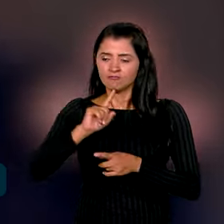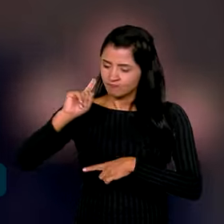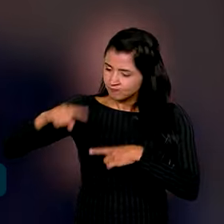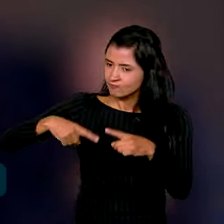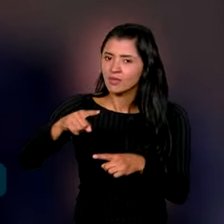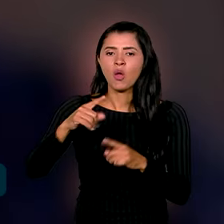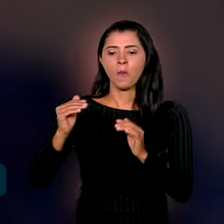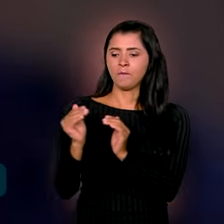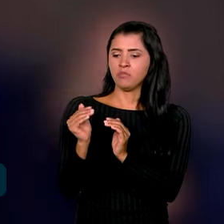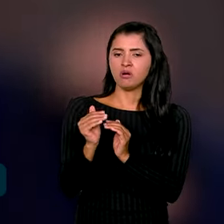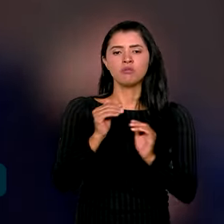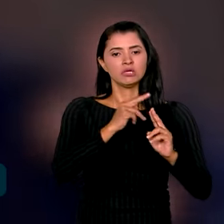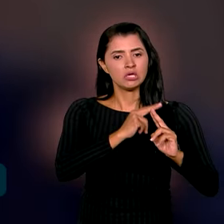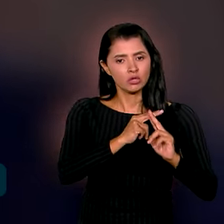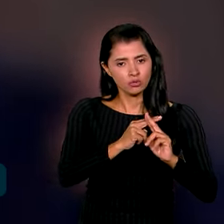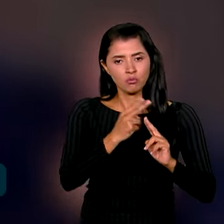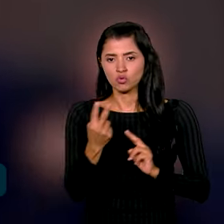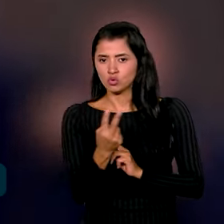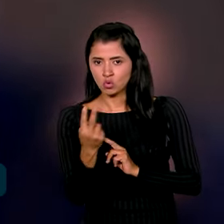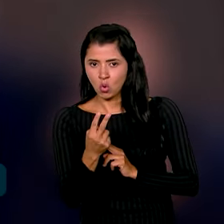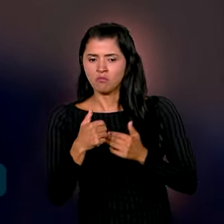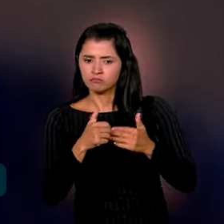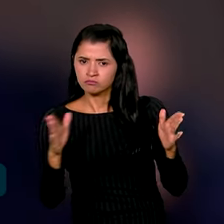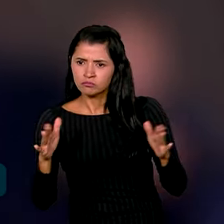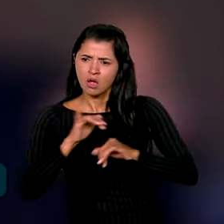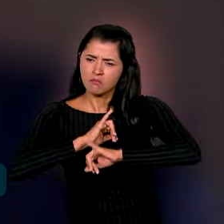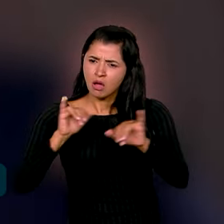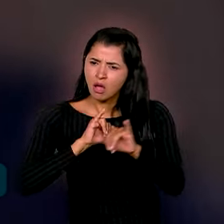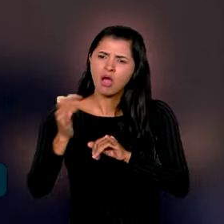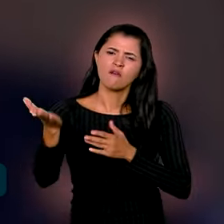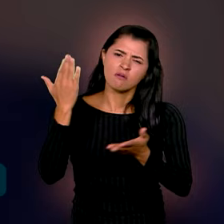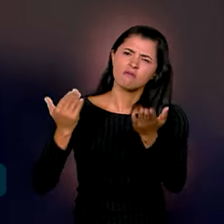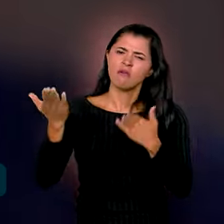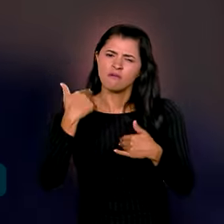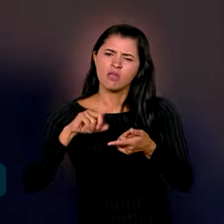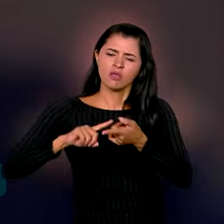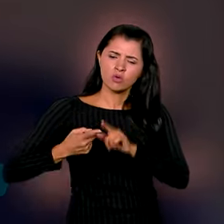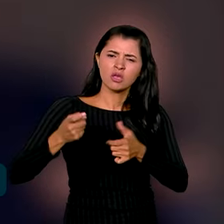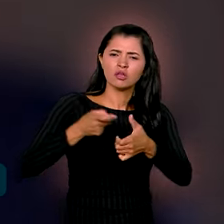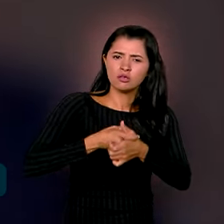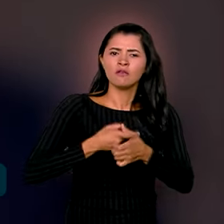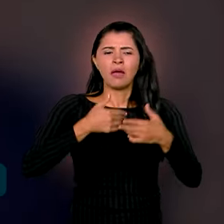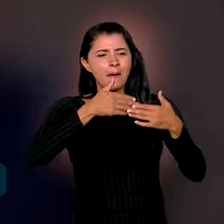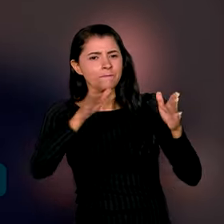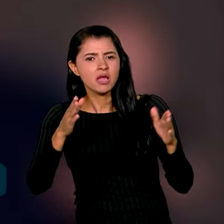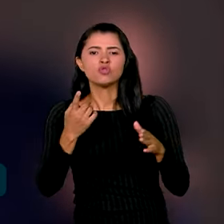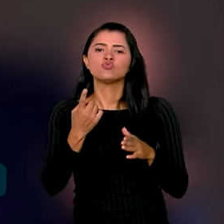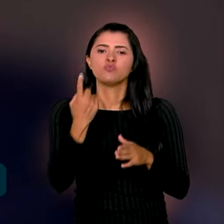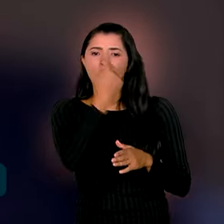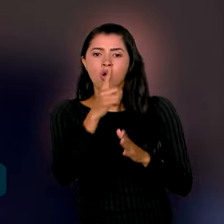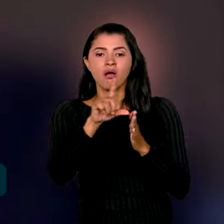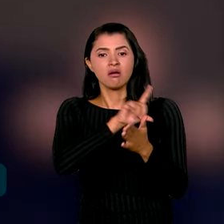forte do Banco do Brasil na Caixa Econômica, com muita publicidade, com muita propaganda, os bancos abertos uma hora mais